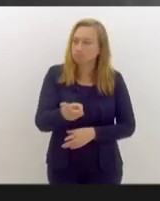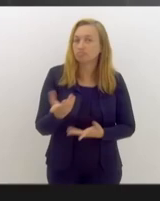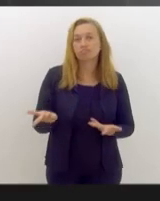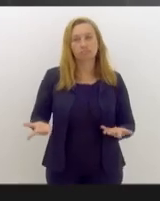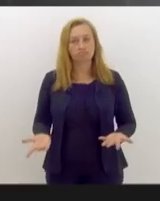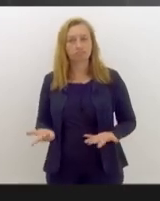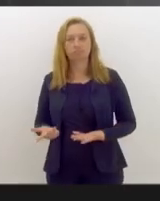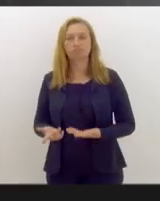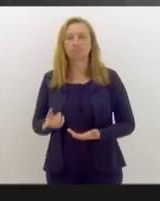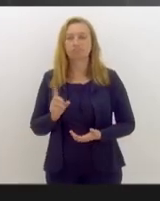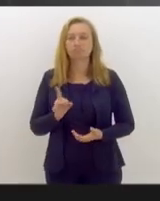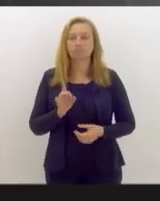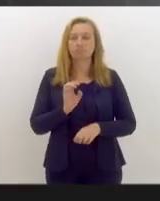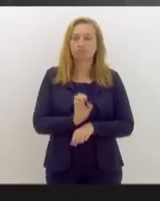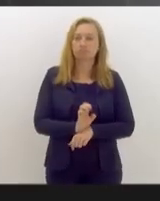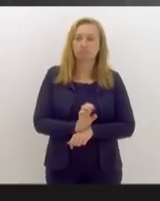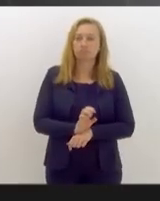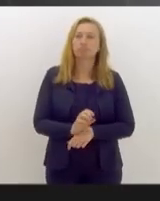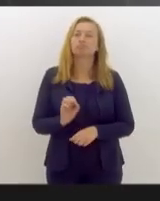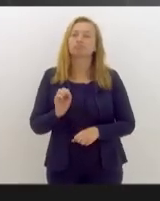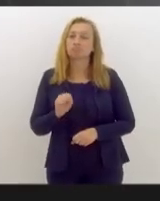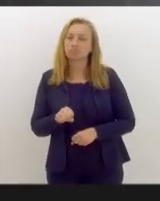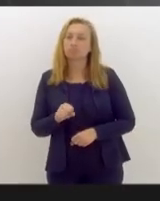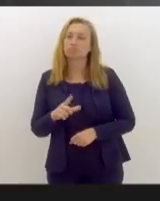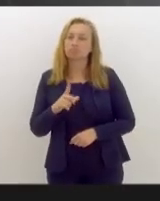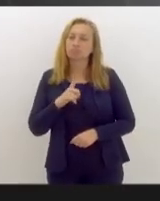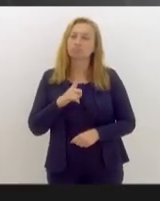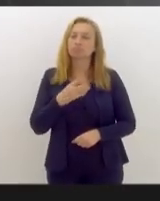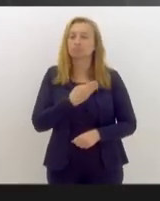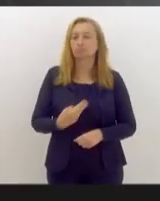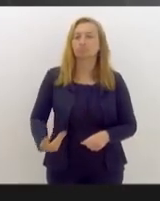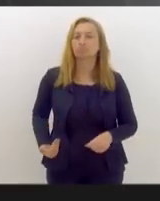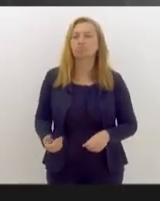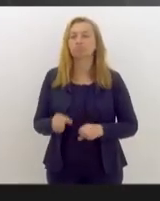existe uma política de Estado. O que existe é política de governo.